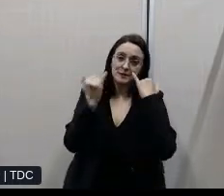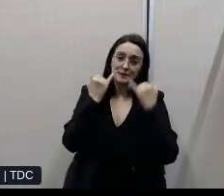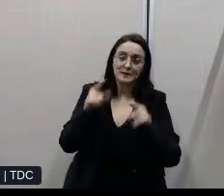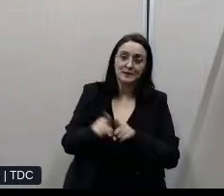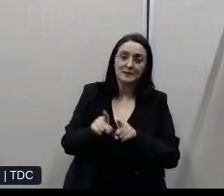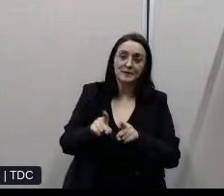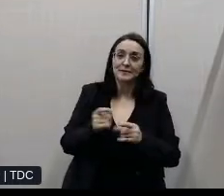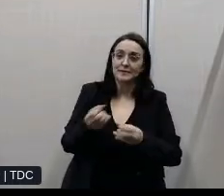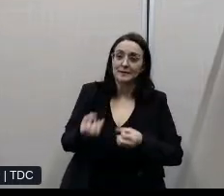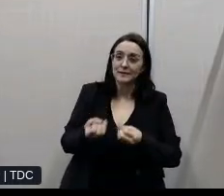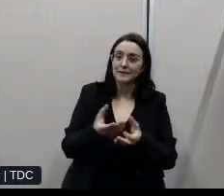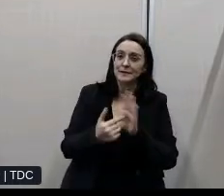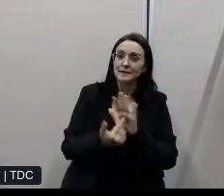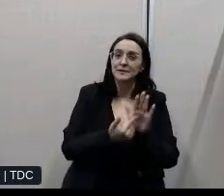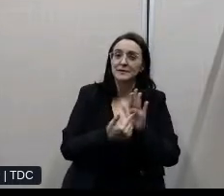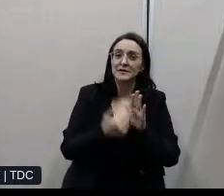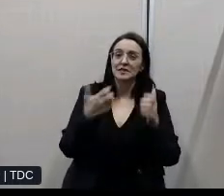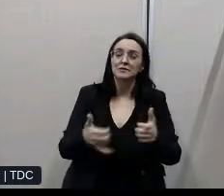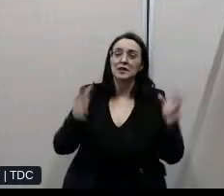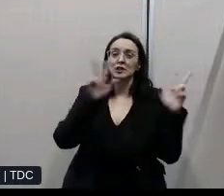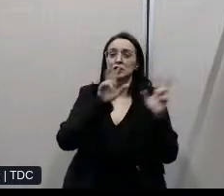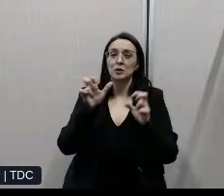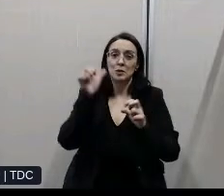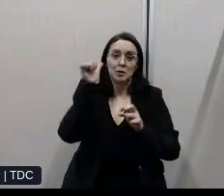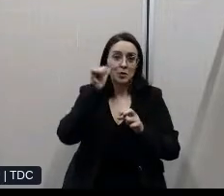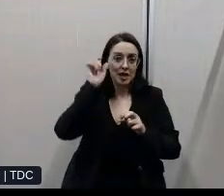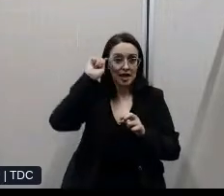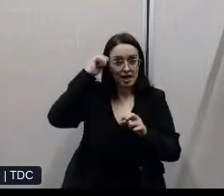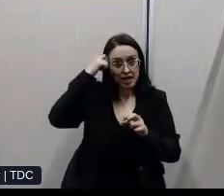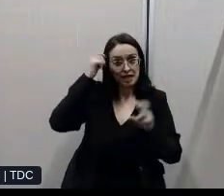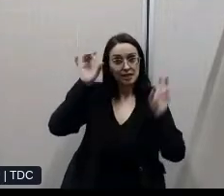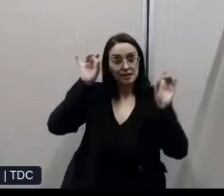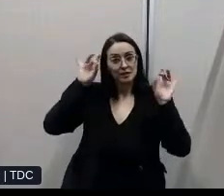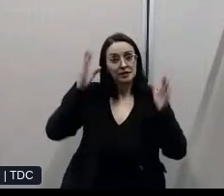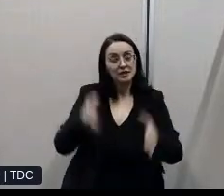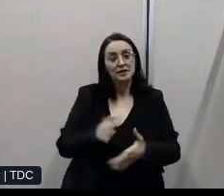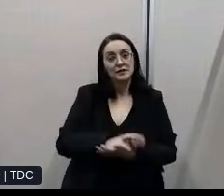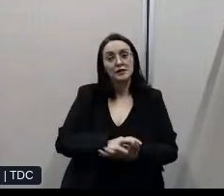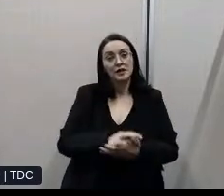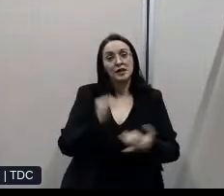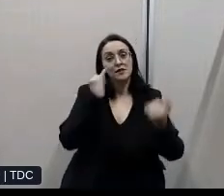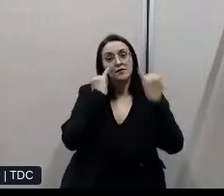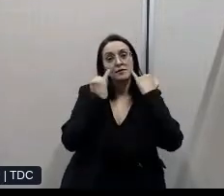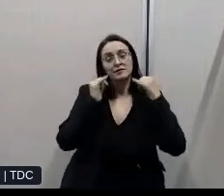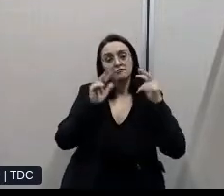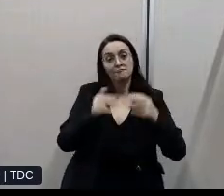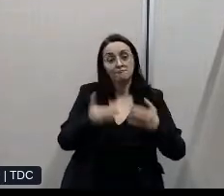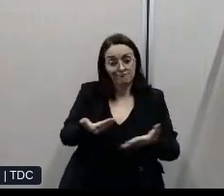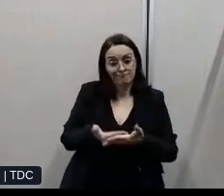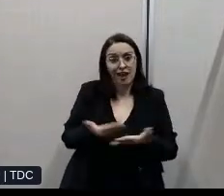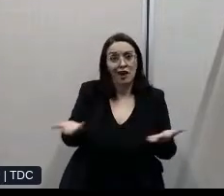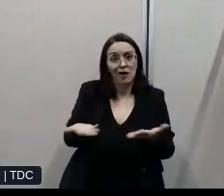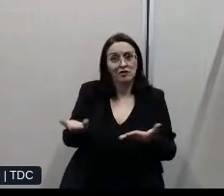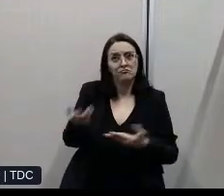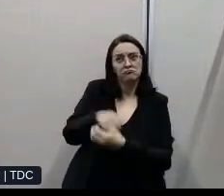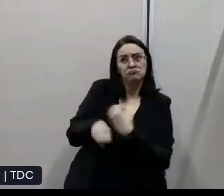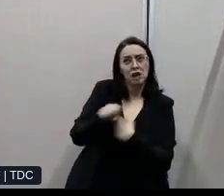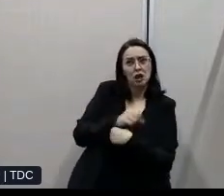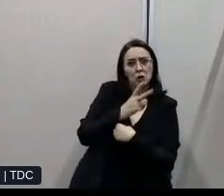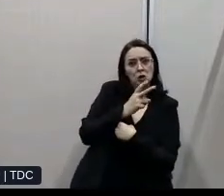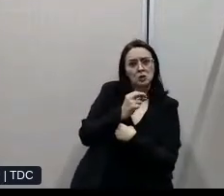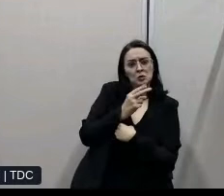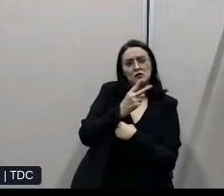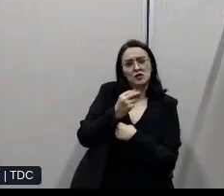informação que eu trouxe ainda, falando sobre as mulheres negras especificamente, esse dado é agora recente, de 2020,